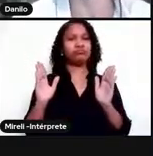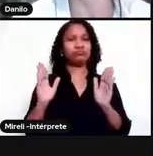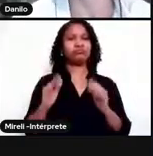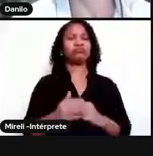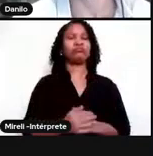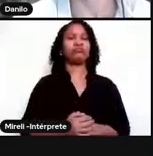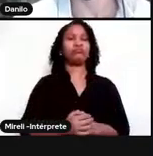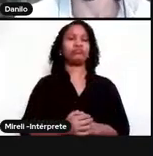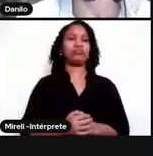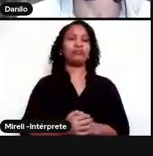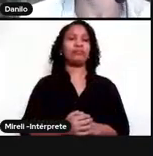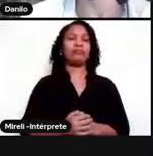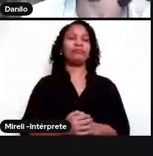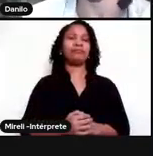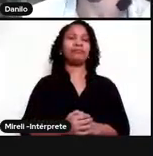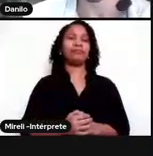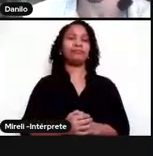apresenta